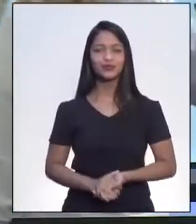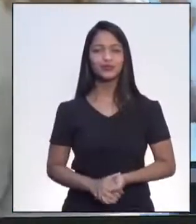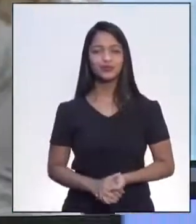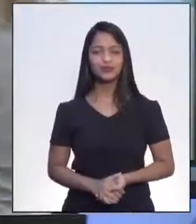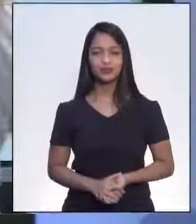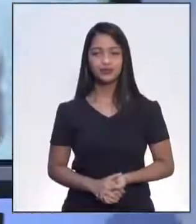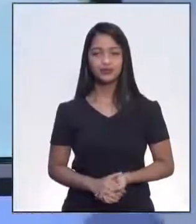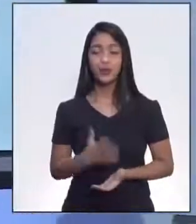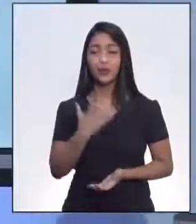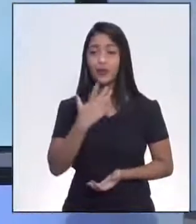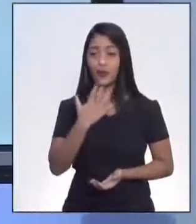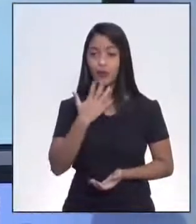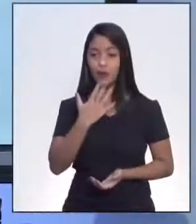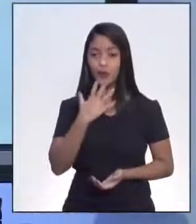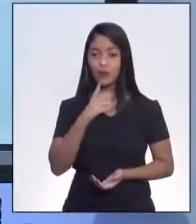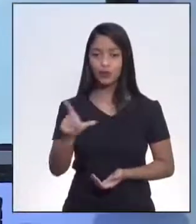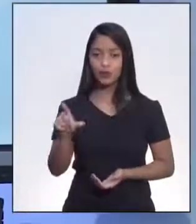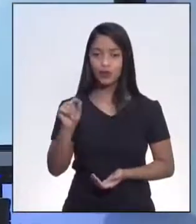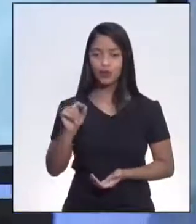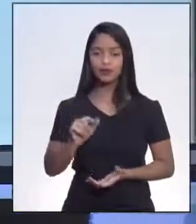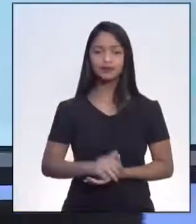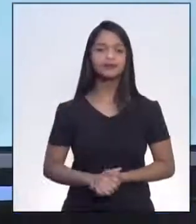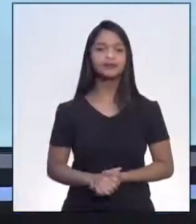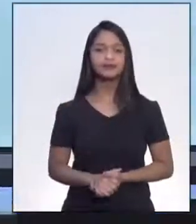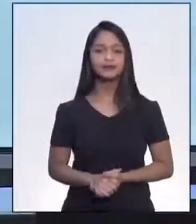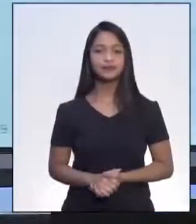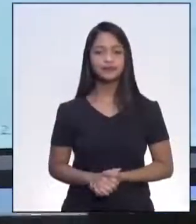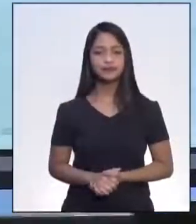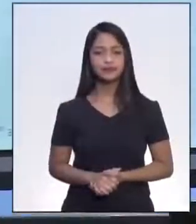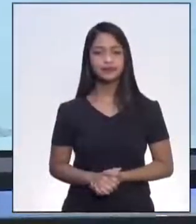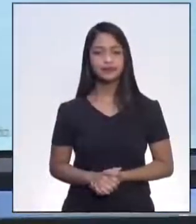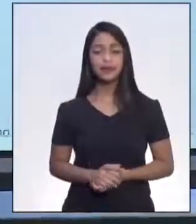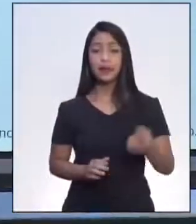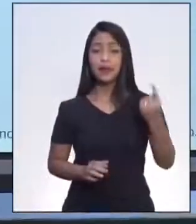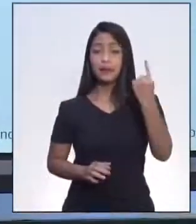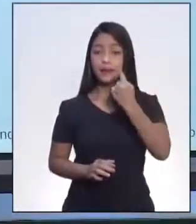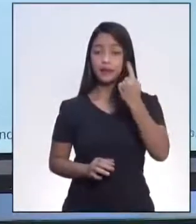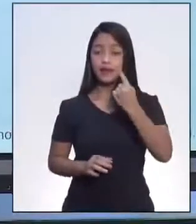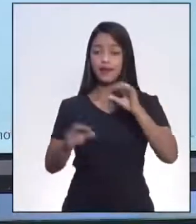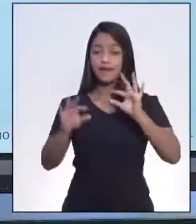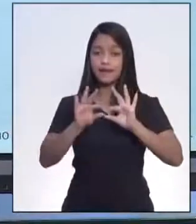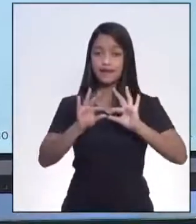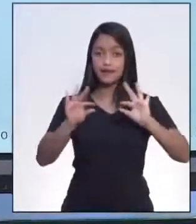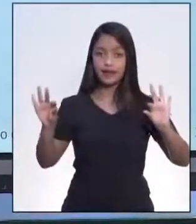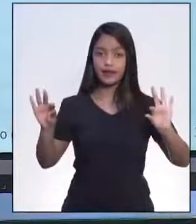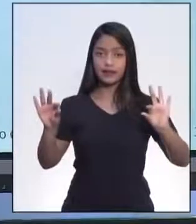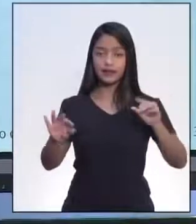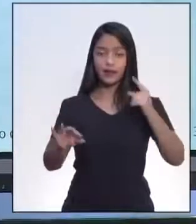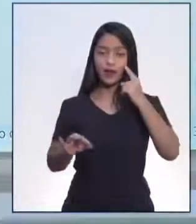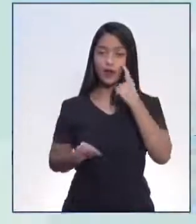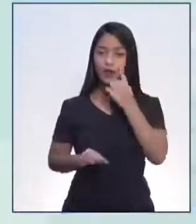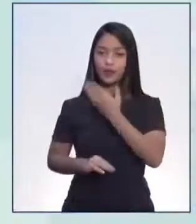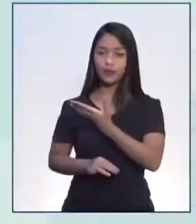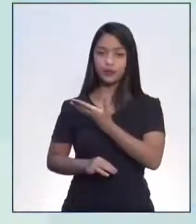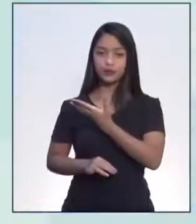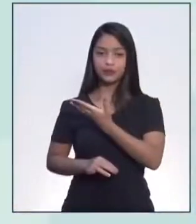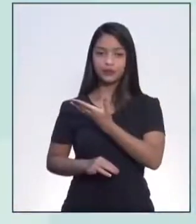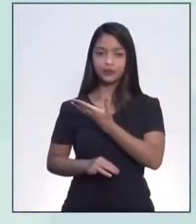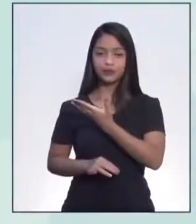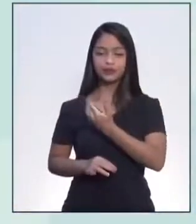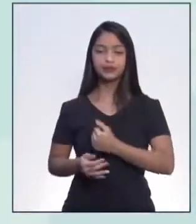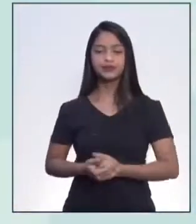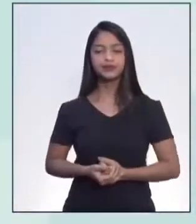Vou escolher a cor da caneta. Pronto. Eu tenho aqui a primeira frase, ó. Essa daqui, ó. Tá